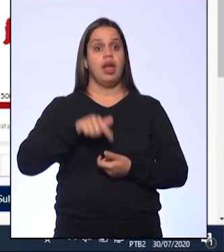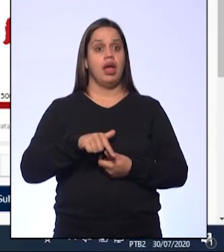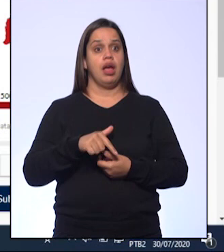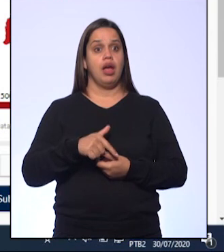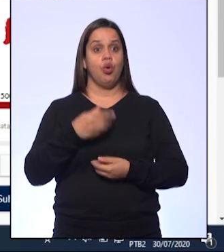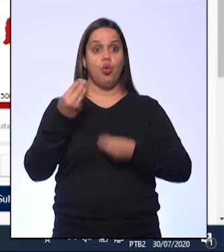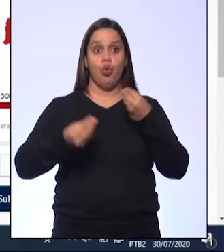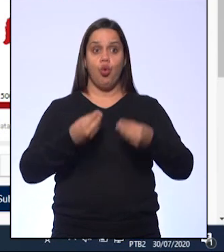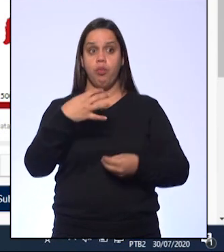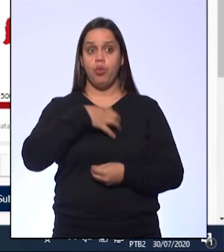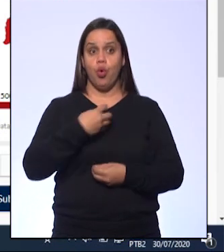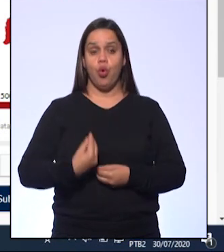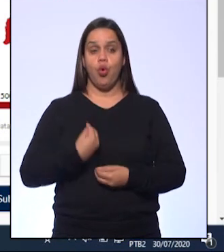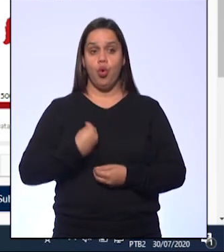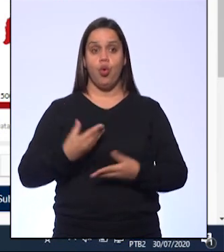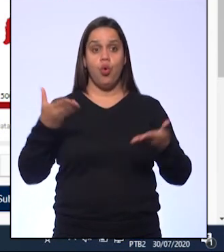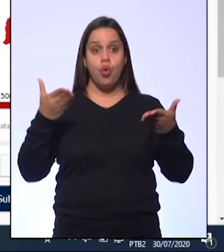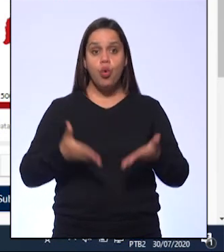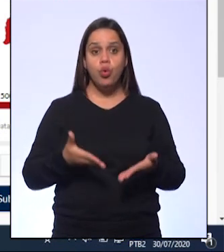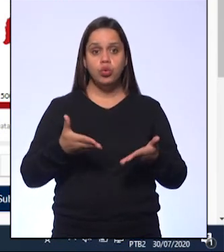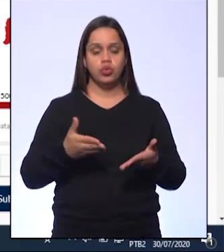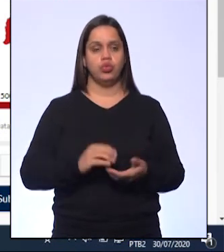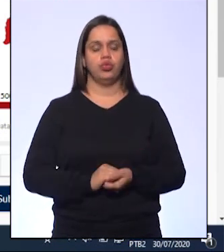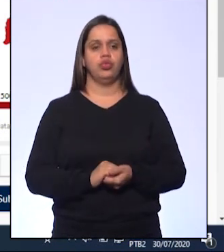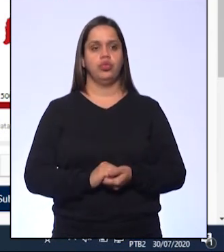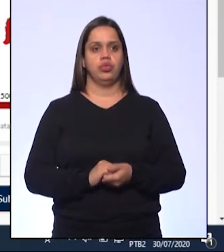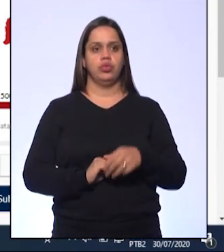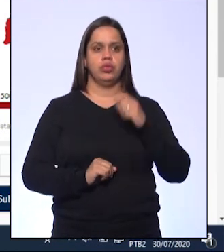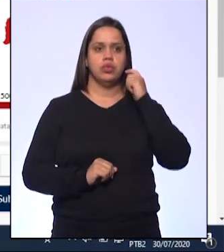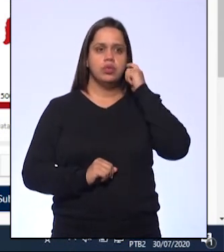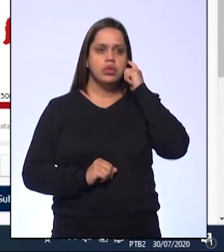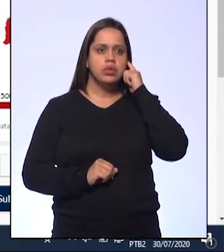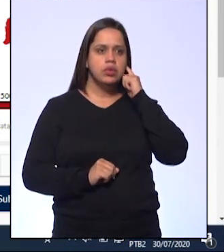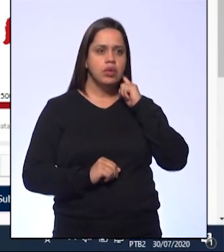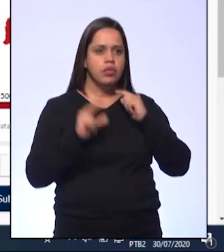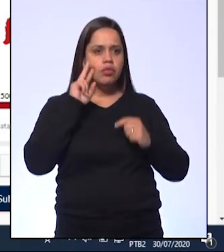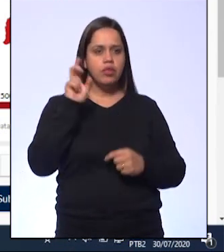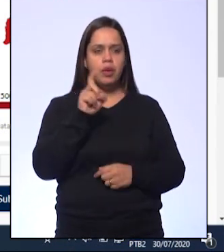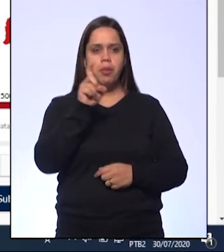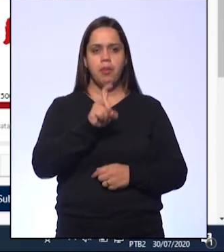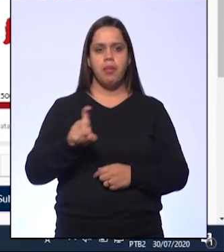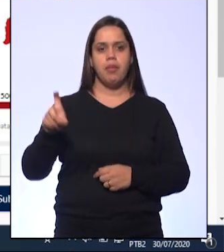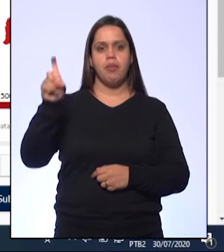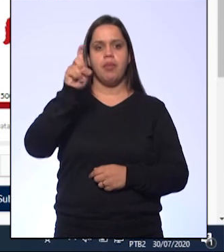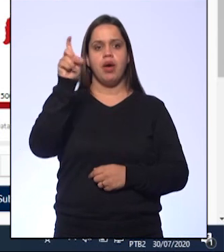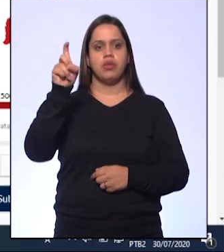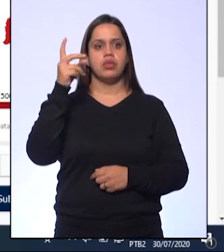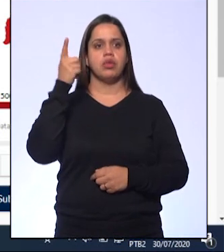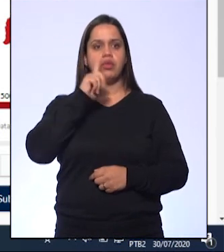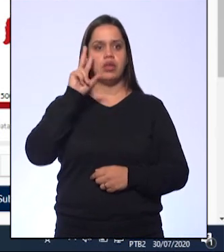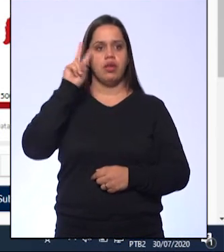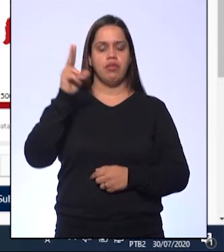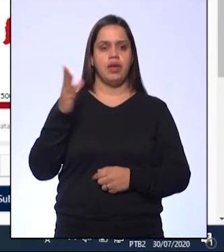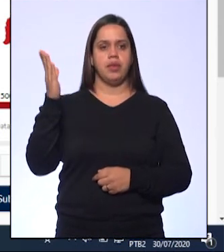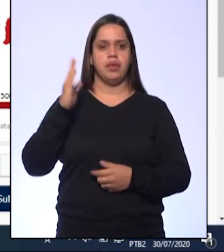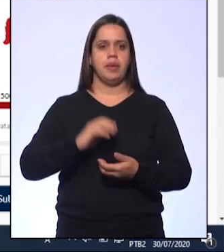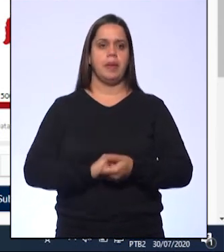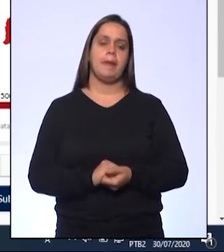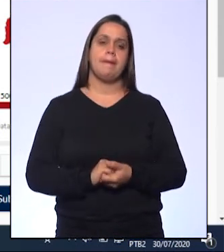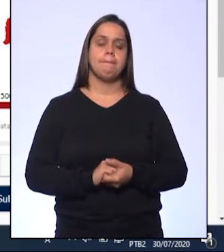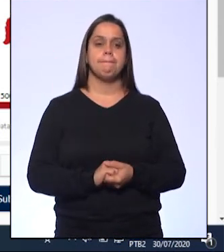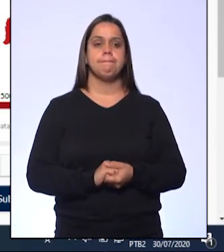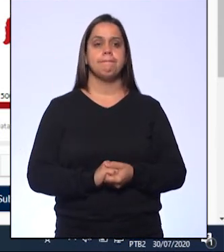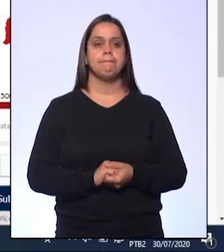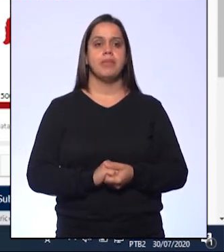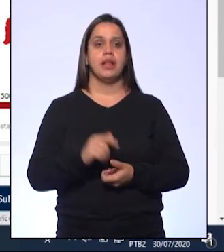hoje, né? Aí ele aparece aqui em cima, eu acho que quando eu movimento o mouse, vocês conseguem observar, né? Então, eu tenho aqui,